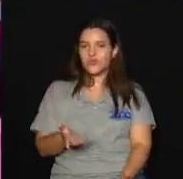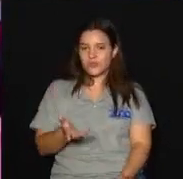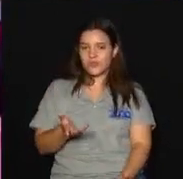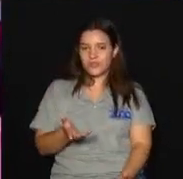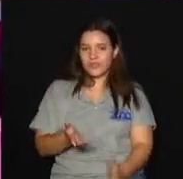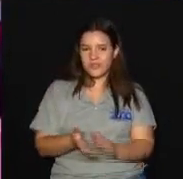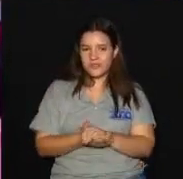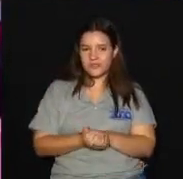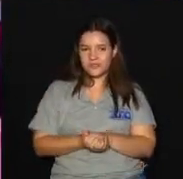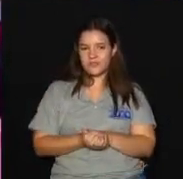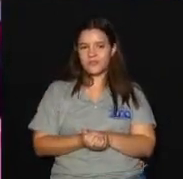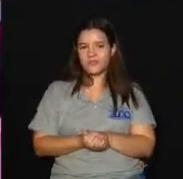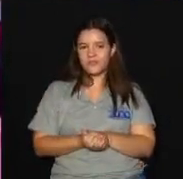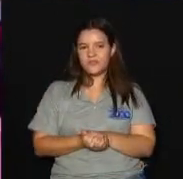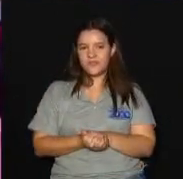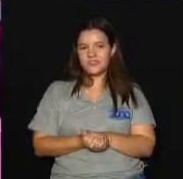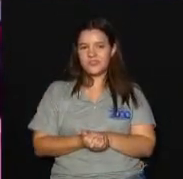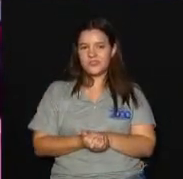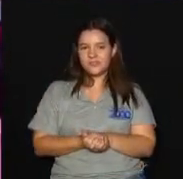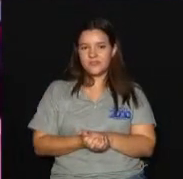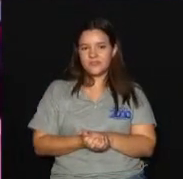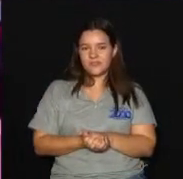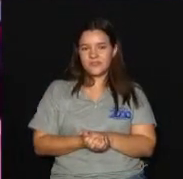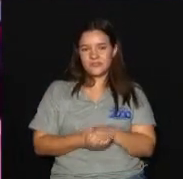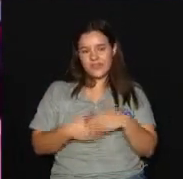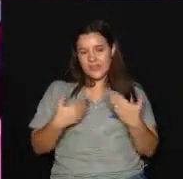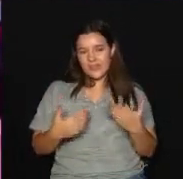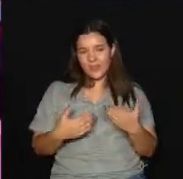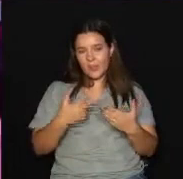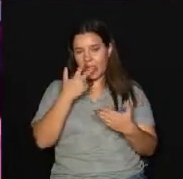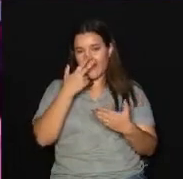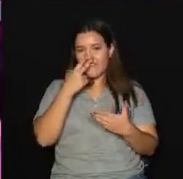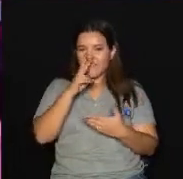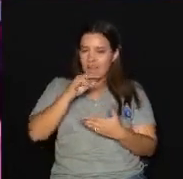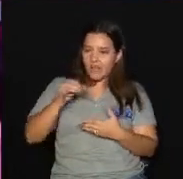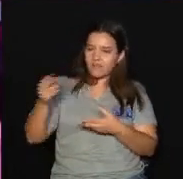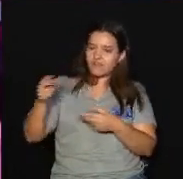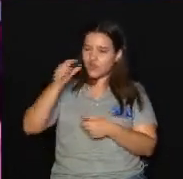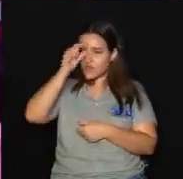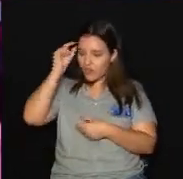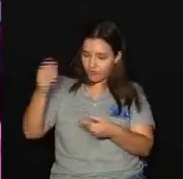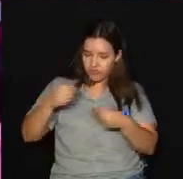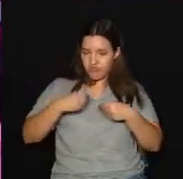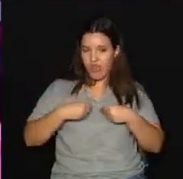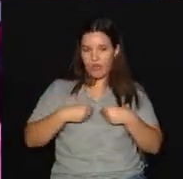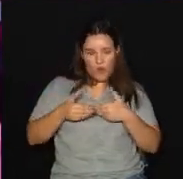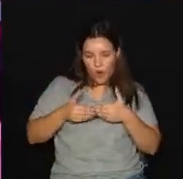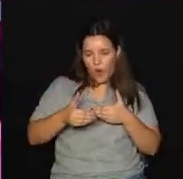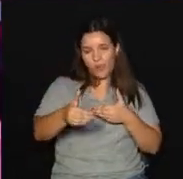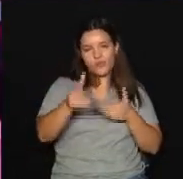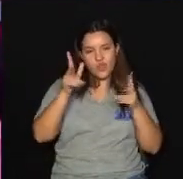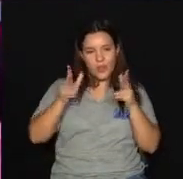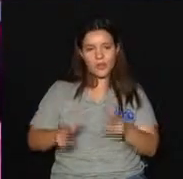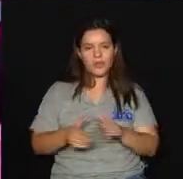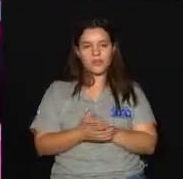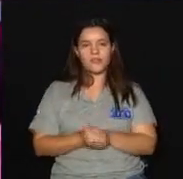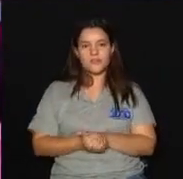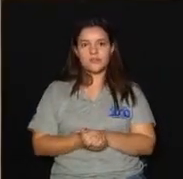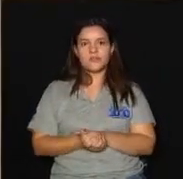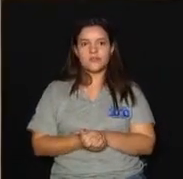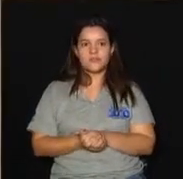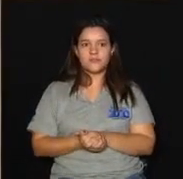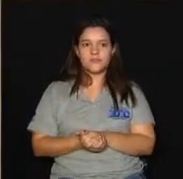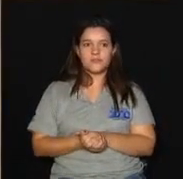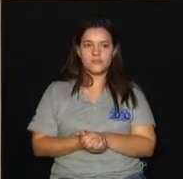Junto ao Legislativo. Quer dizer, esse susto eu acho que o Dário não vai ter. Tá. Ô